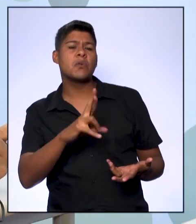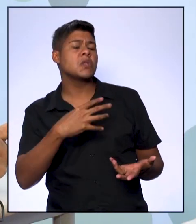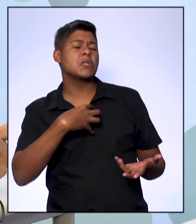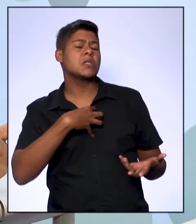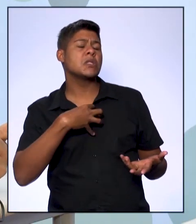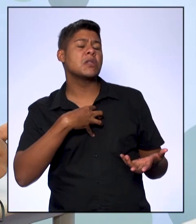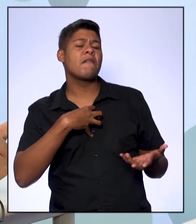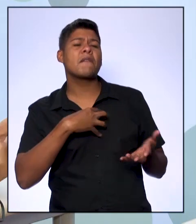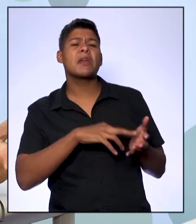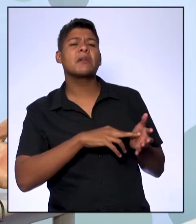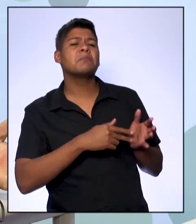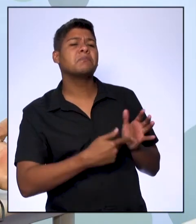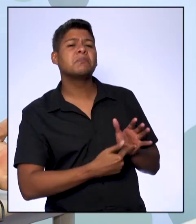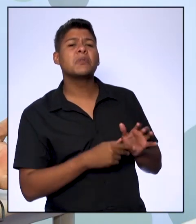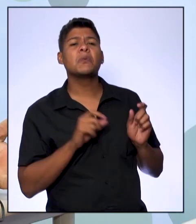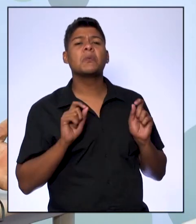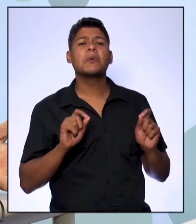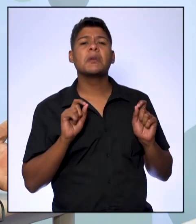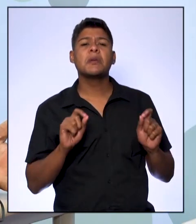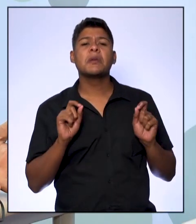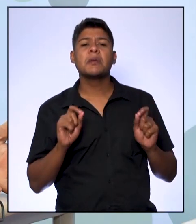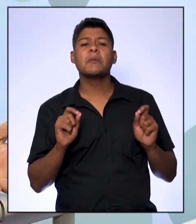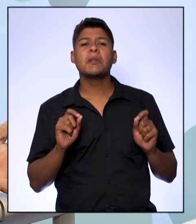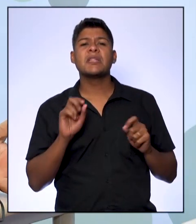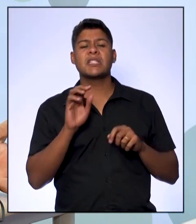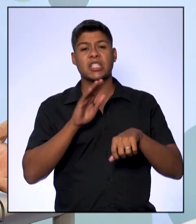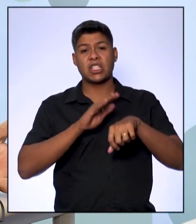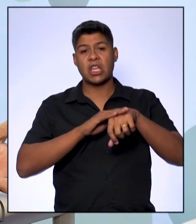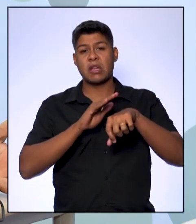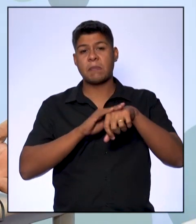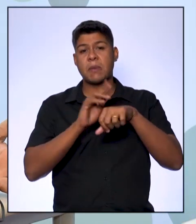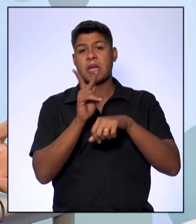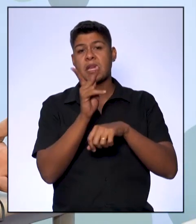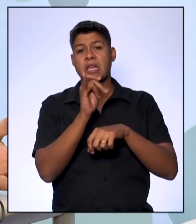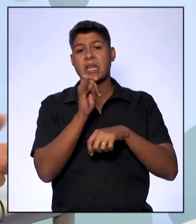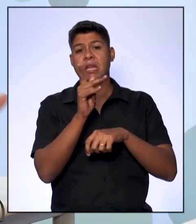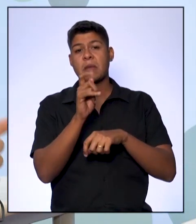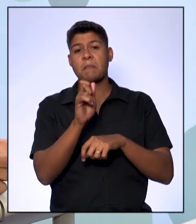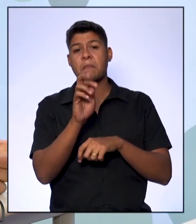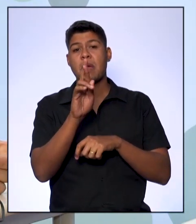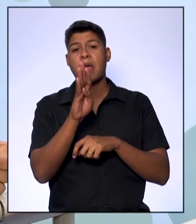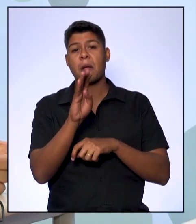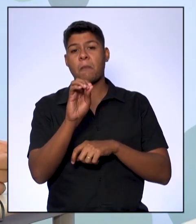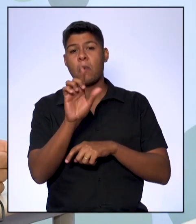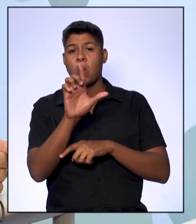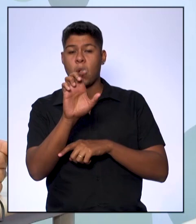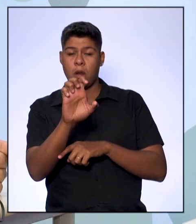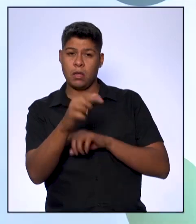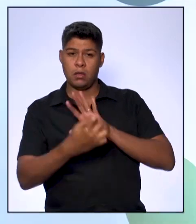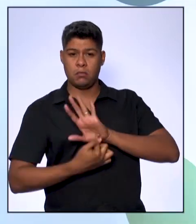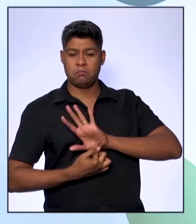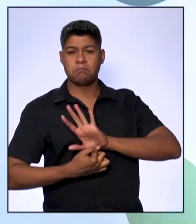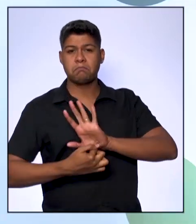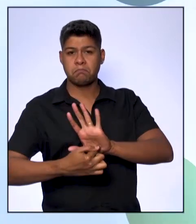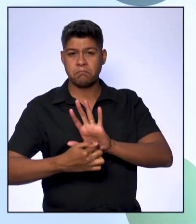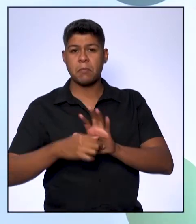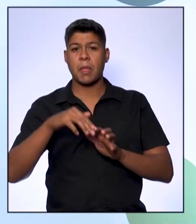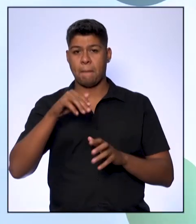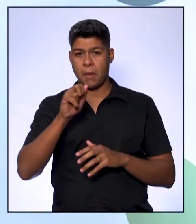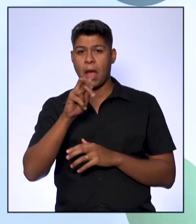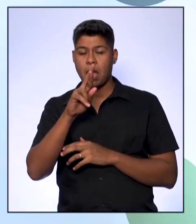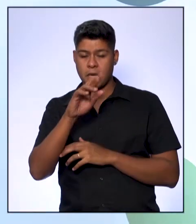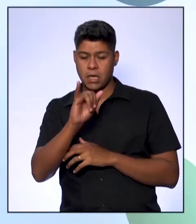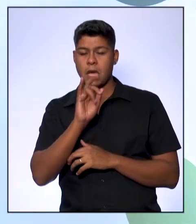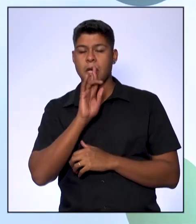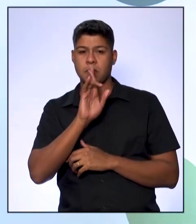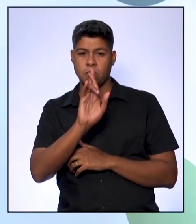significado da expressão que foi uma hipérbole aqui aconteceu uma pérola apareceu não apareceu mas foi a maria